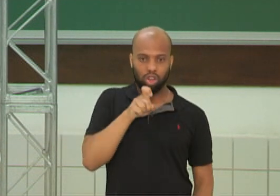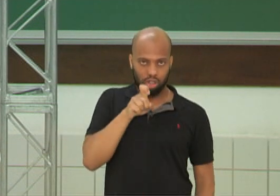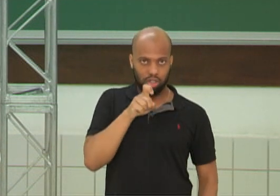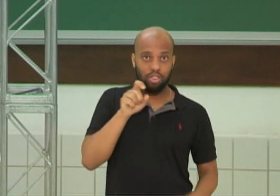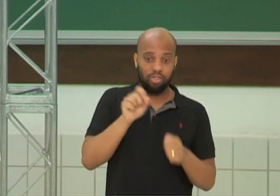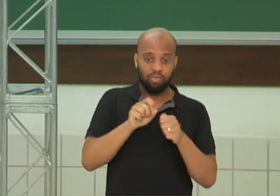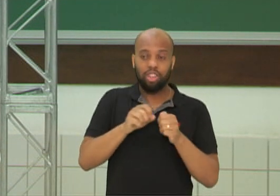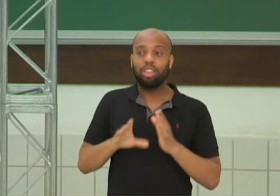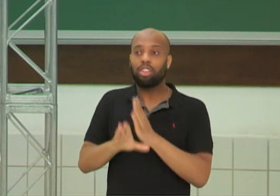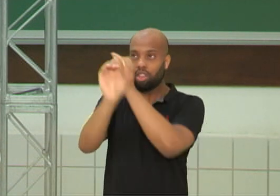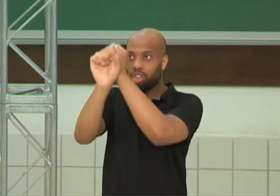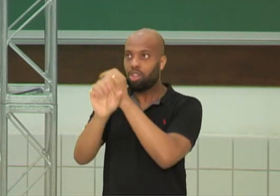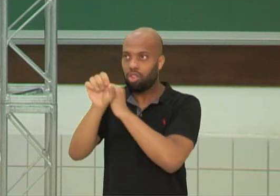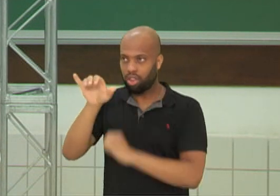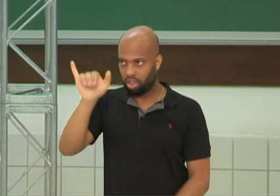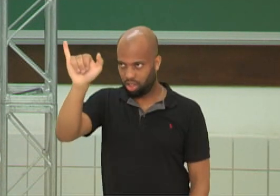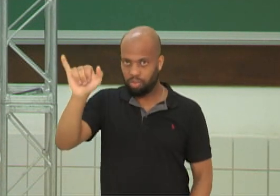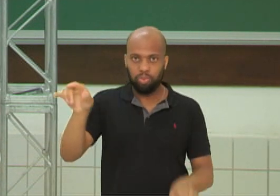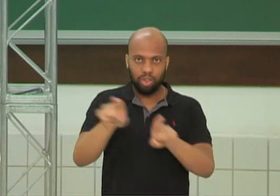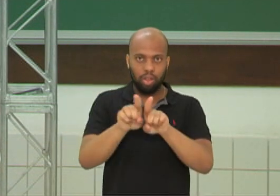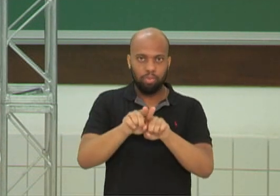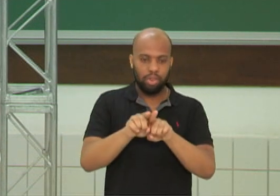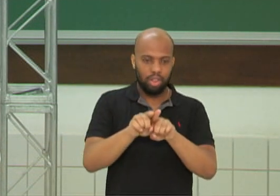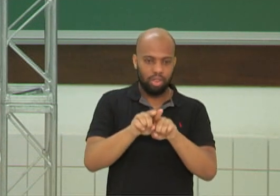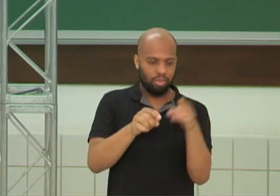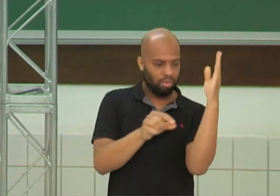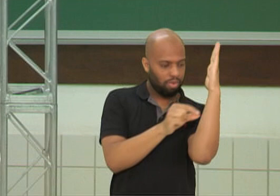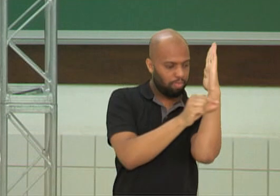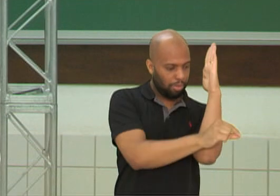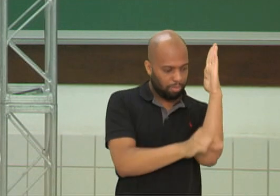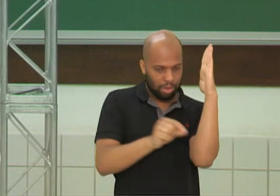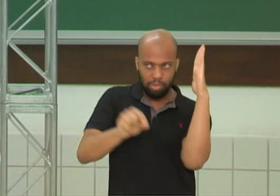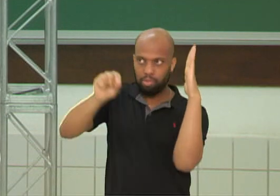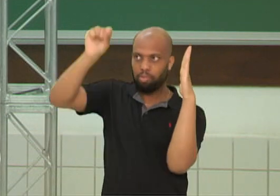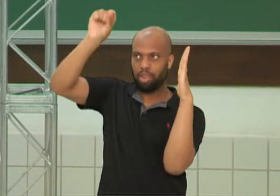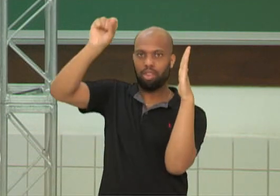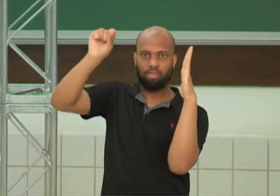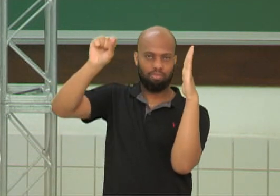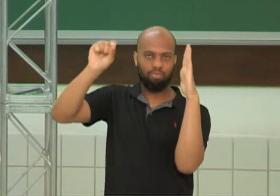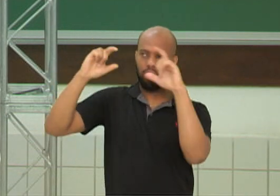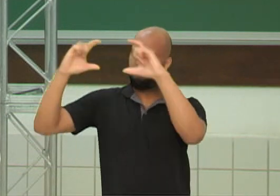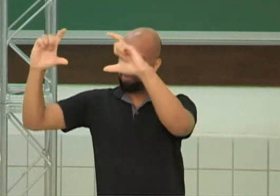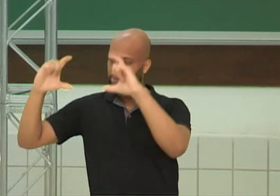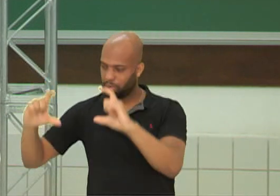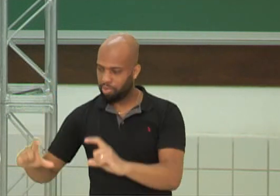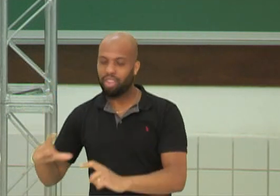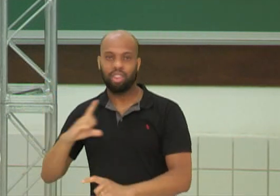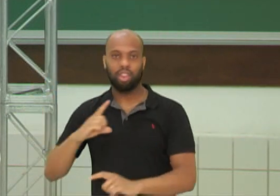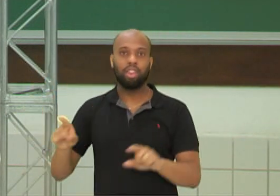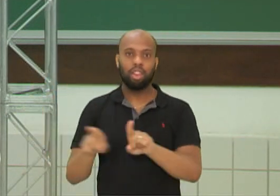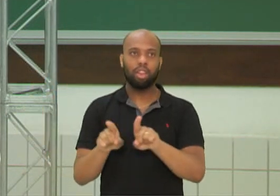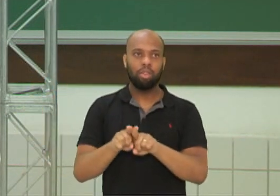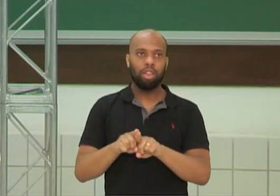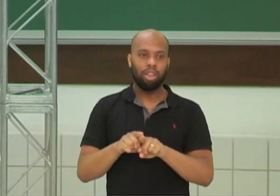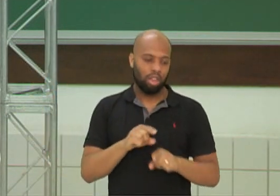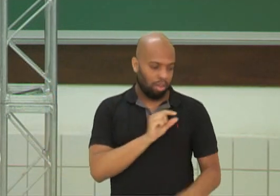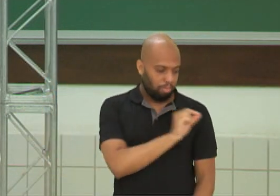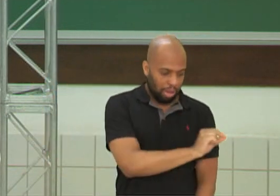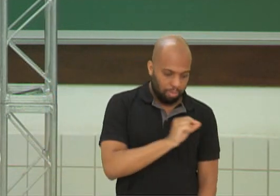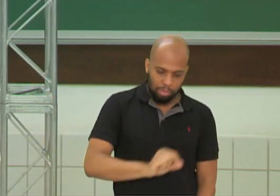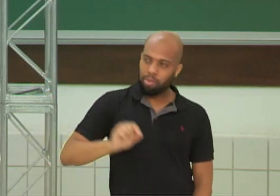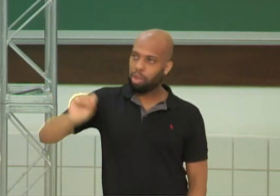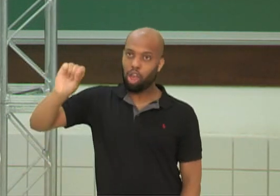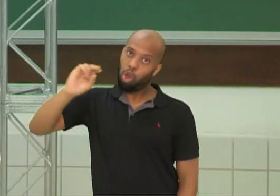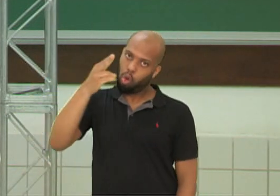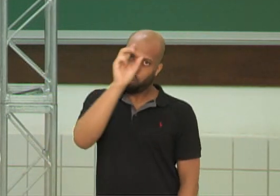y. Encontra os pontos, os pares ordenados. Marque esses pontos